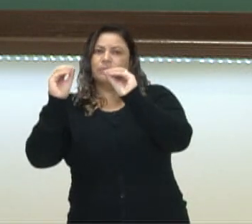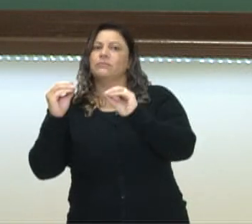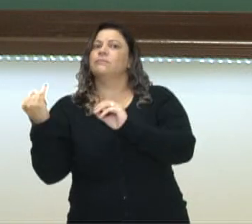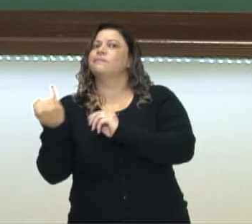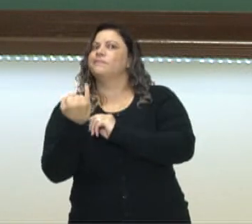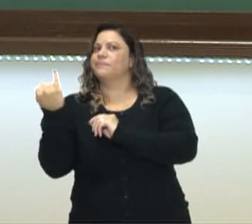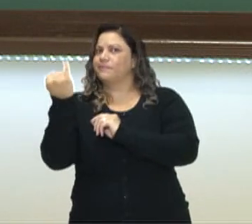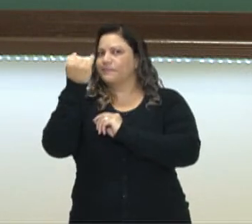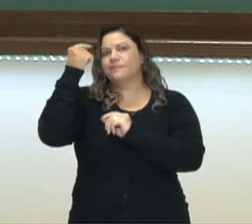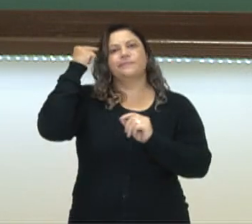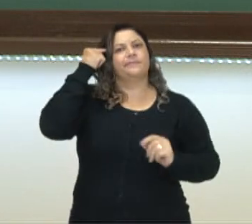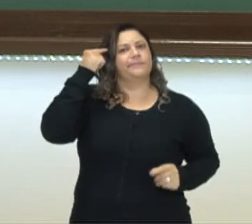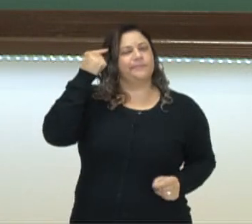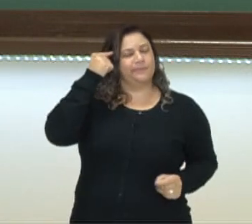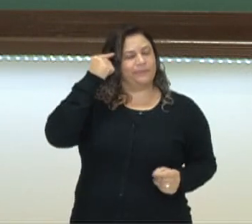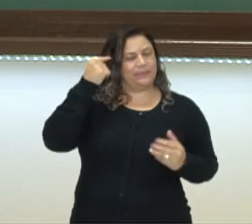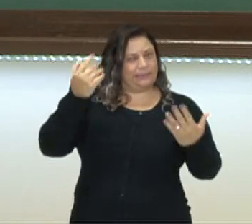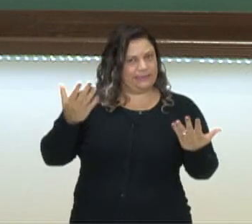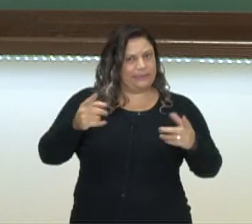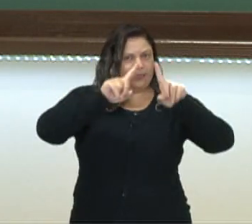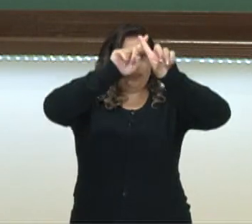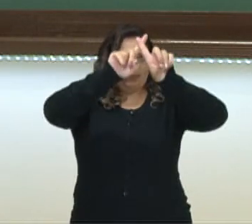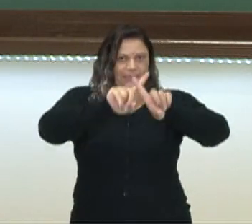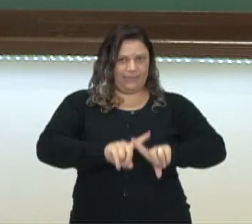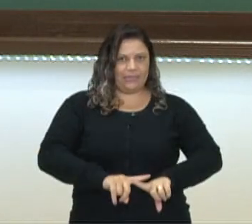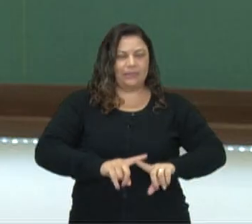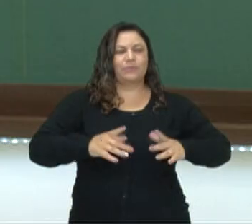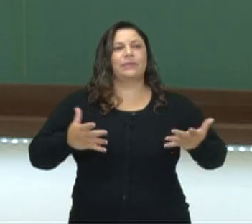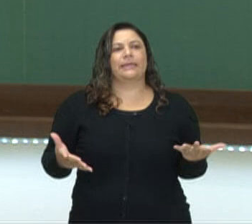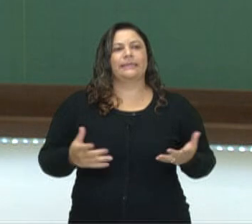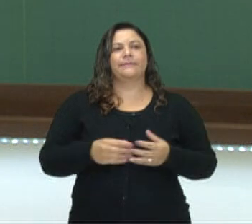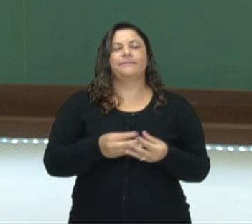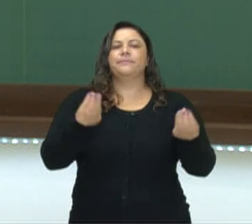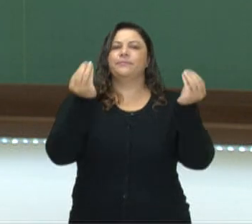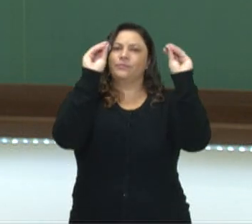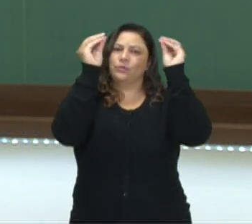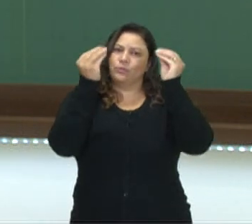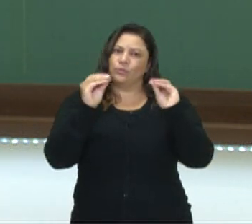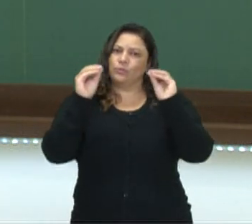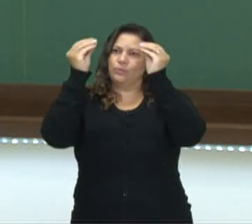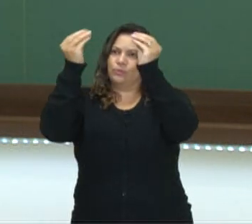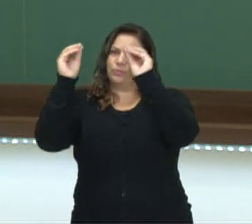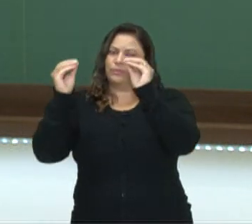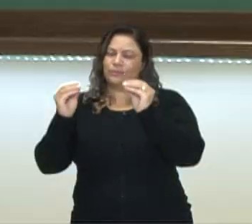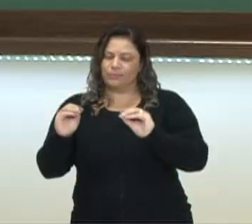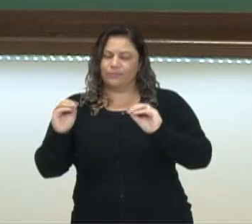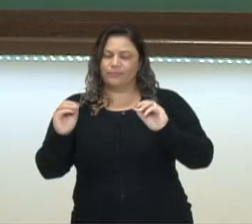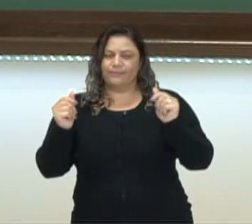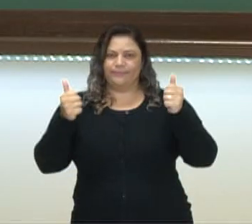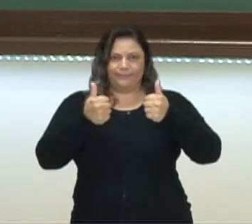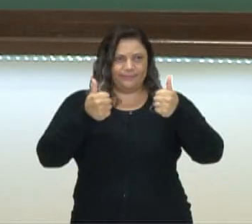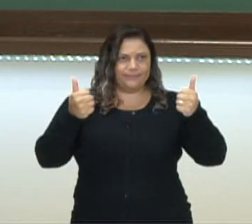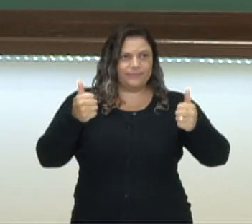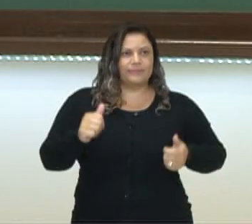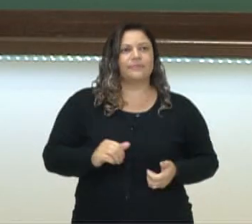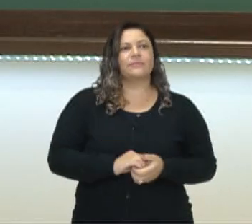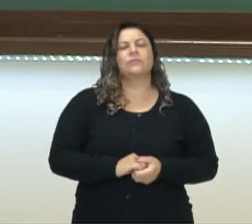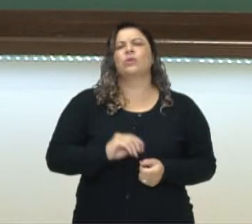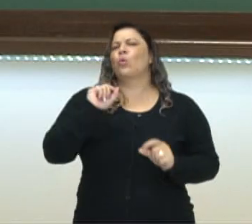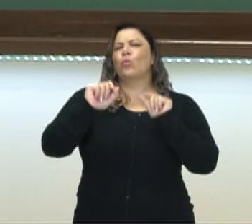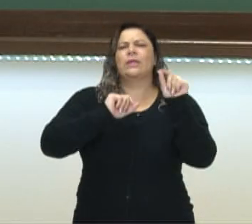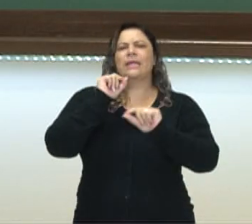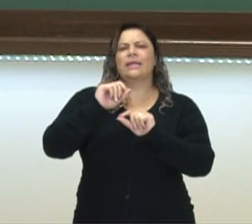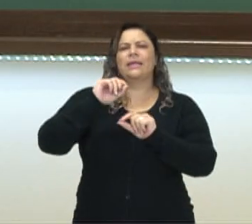gente pensar daqui a pouquinho numa tabuada. Então, complete a tabela seguindo as ideias apresentadas. Quais as ideias? O que é